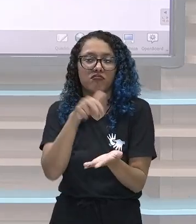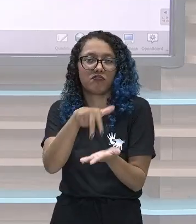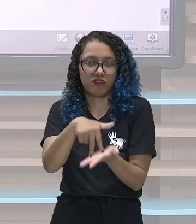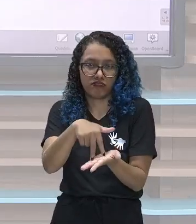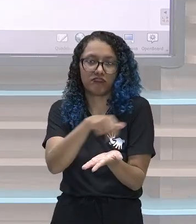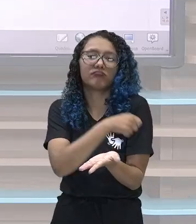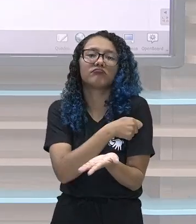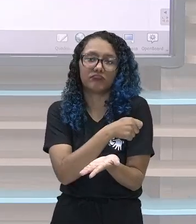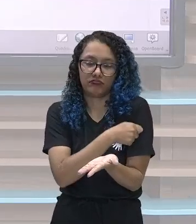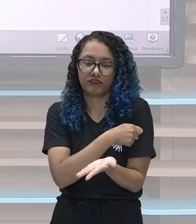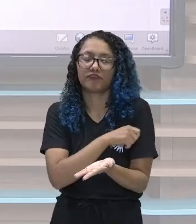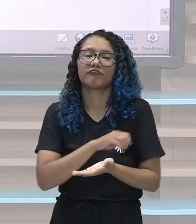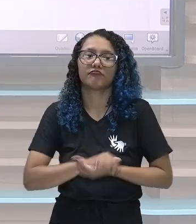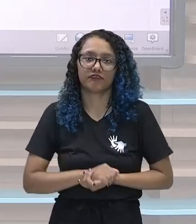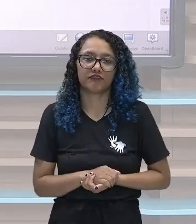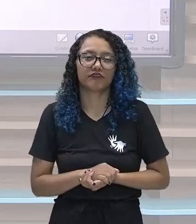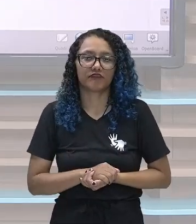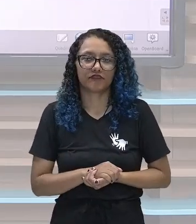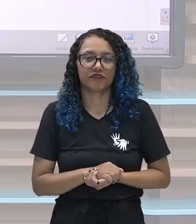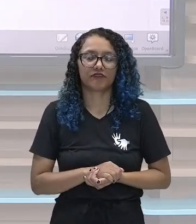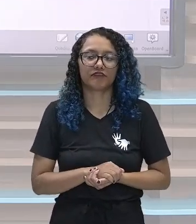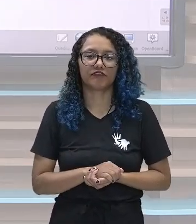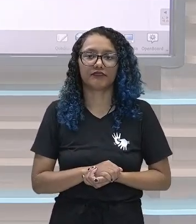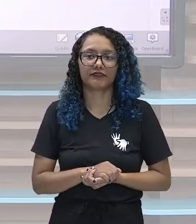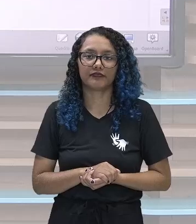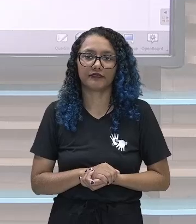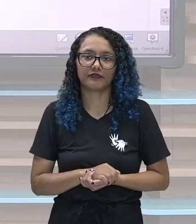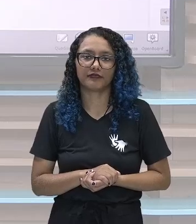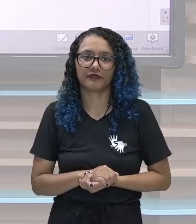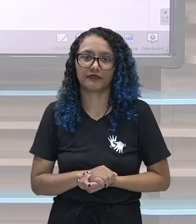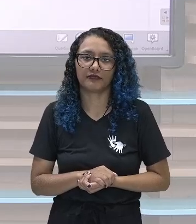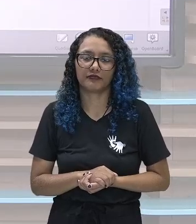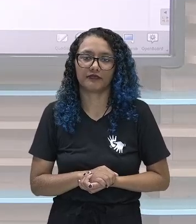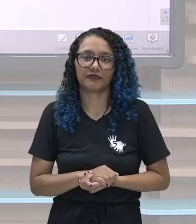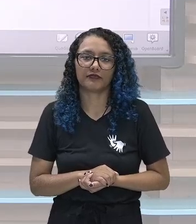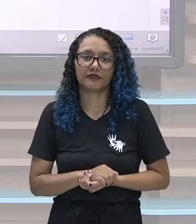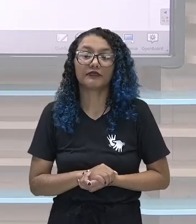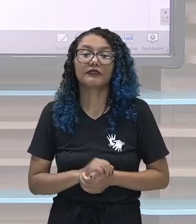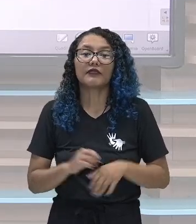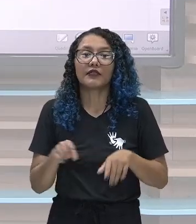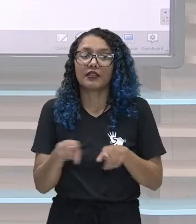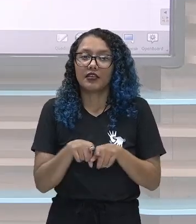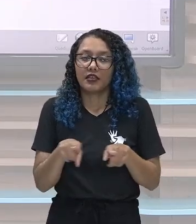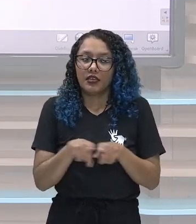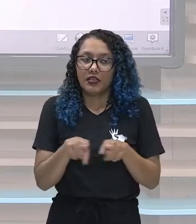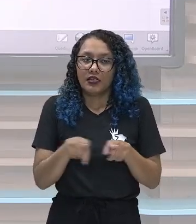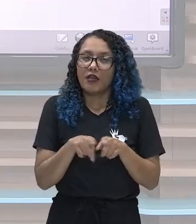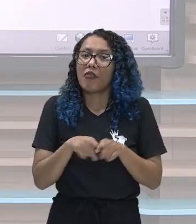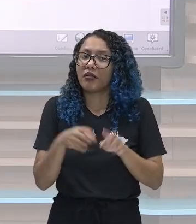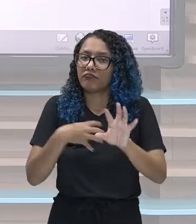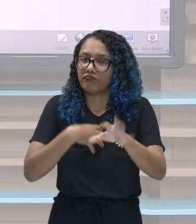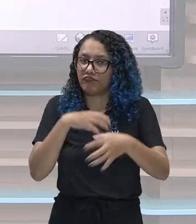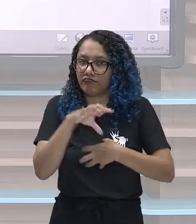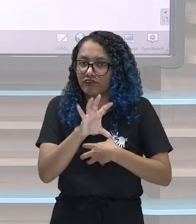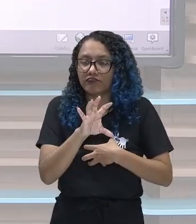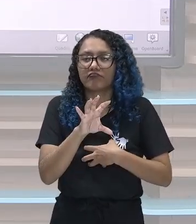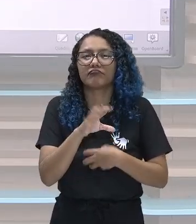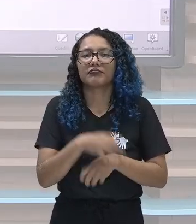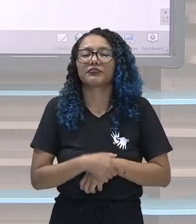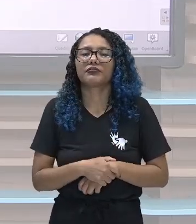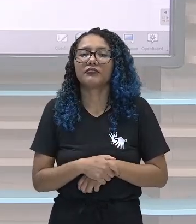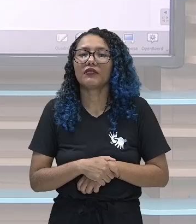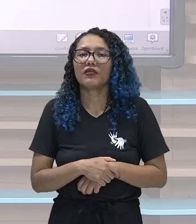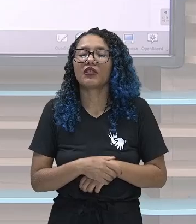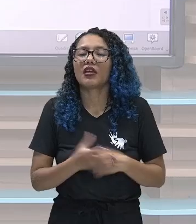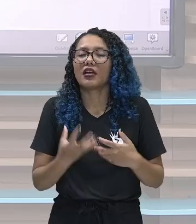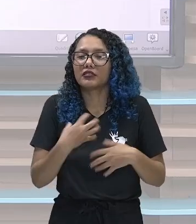a proposição aí de soluções para os problemas. Além disso, né, ele consegue desenvolver empatia, senso de